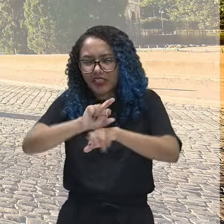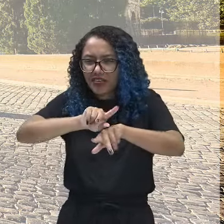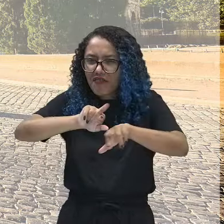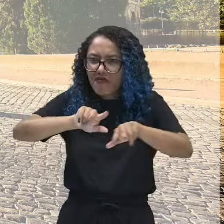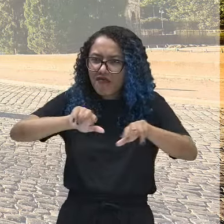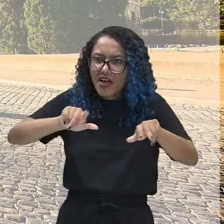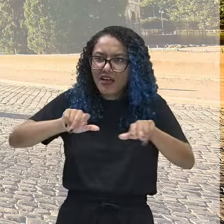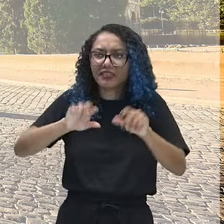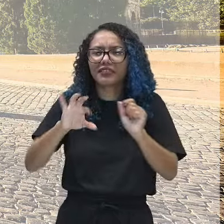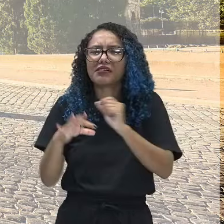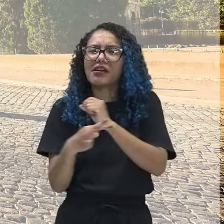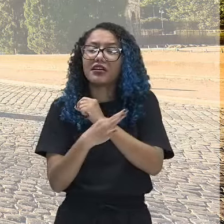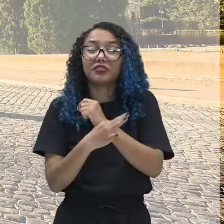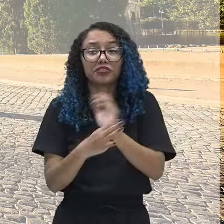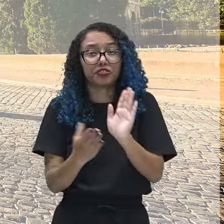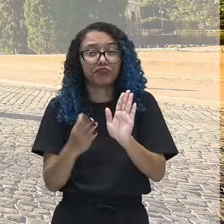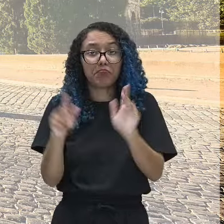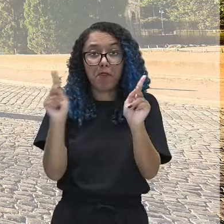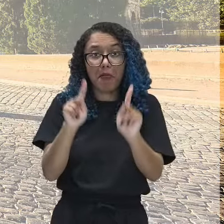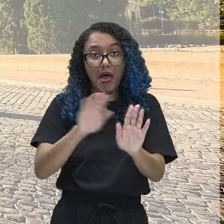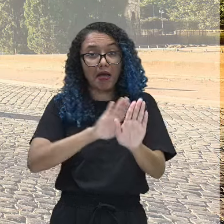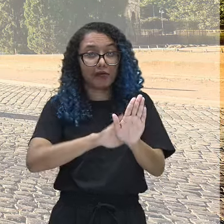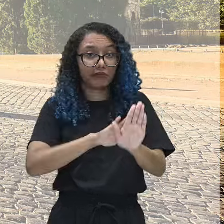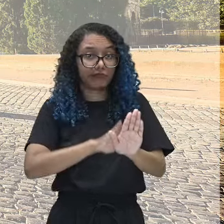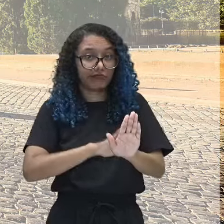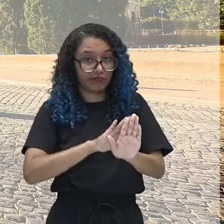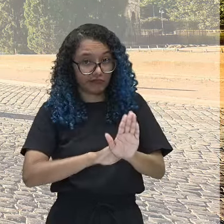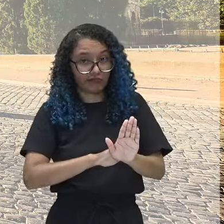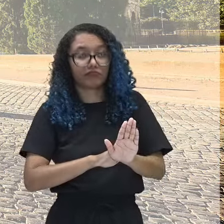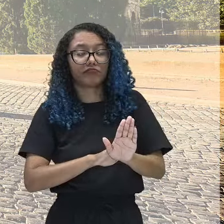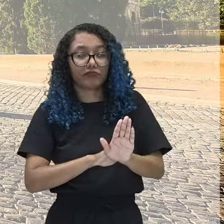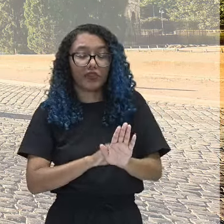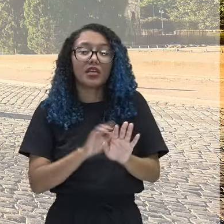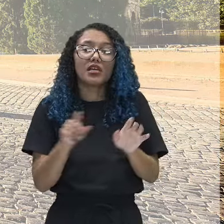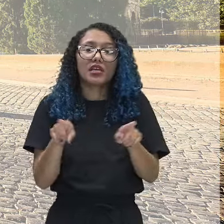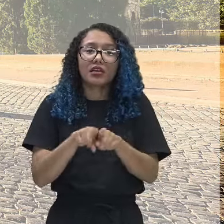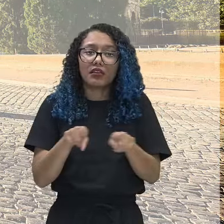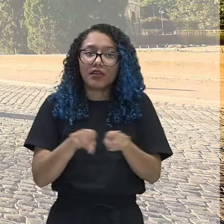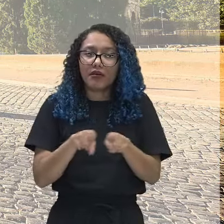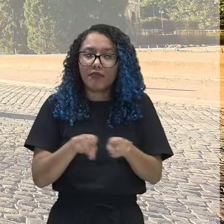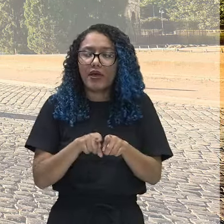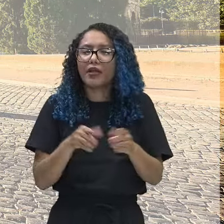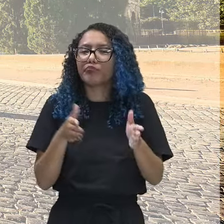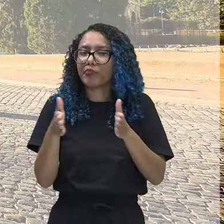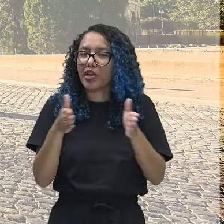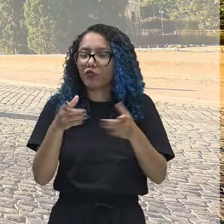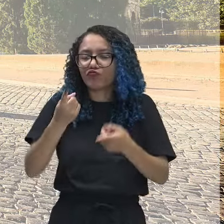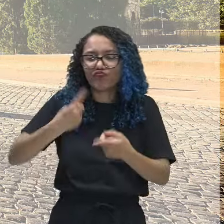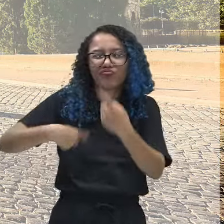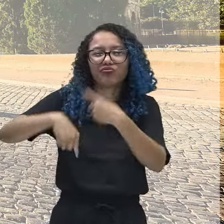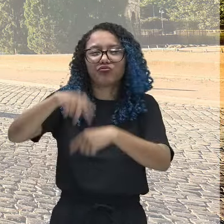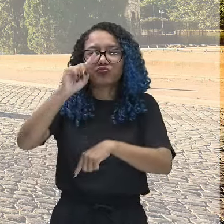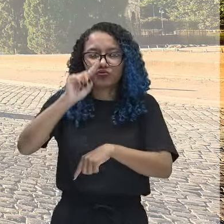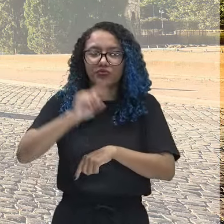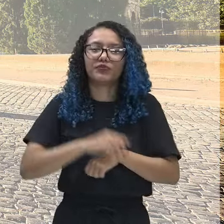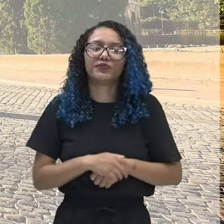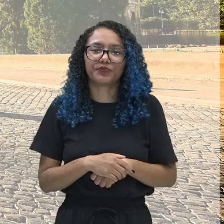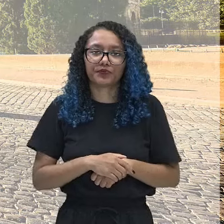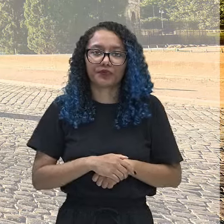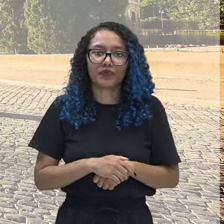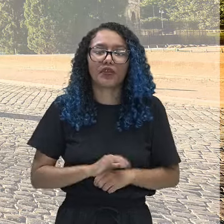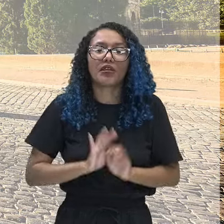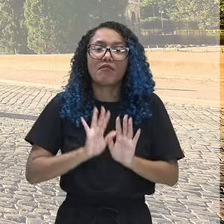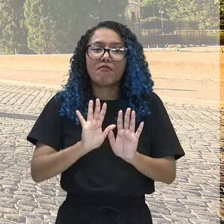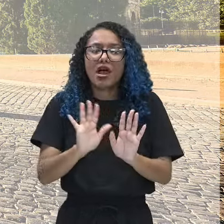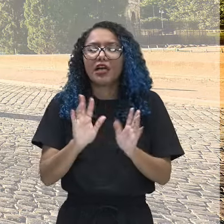uma aparente paz para Roma e também um período de grande prosperidade. Mas, professor, e em relação